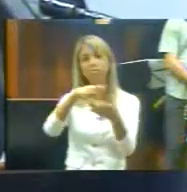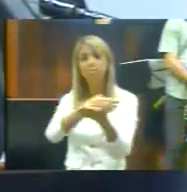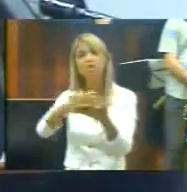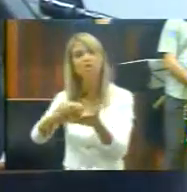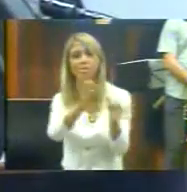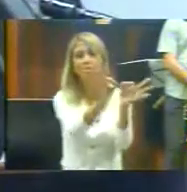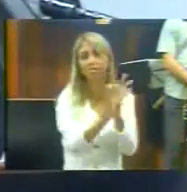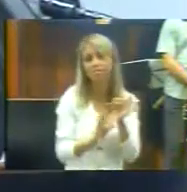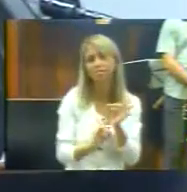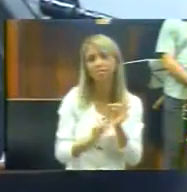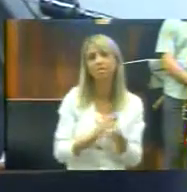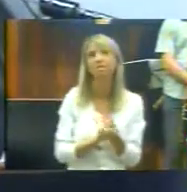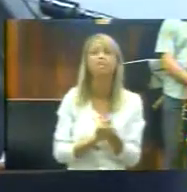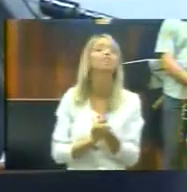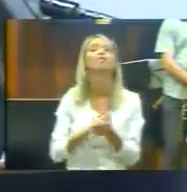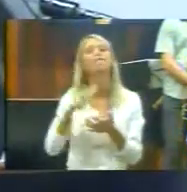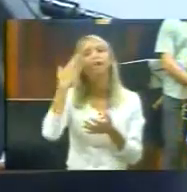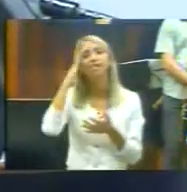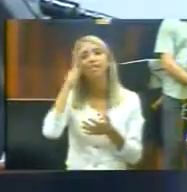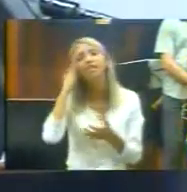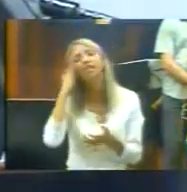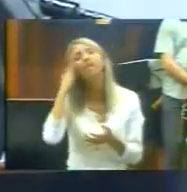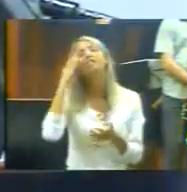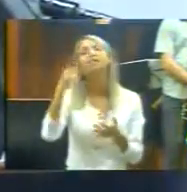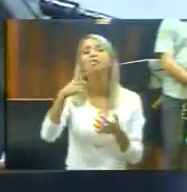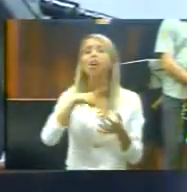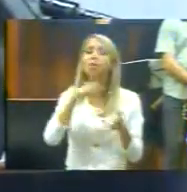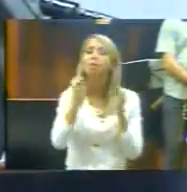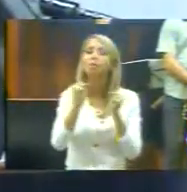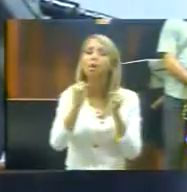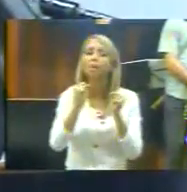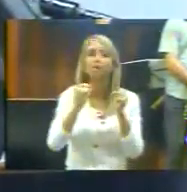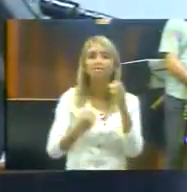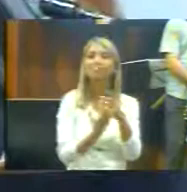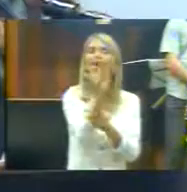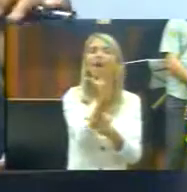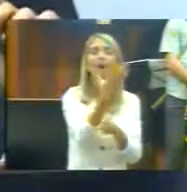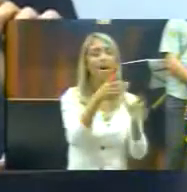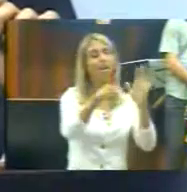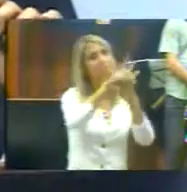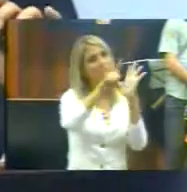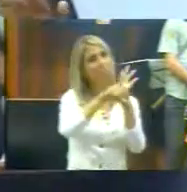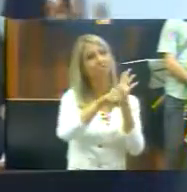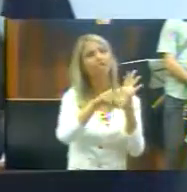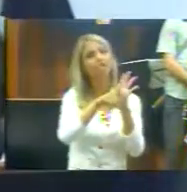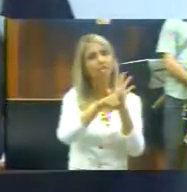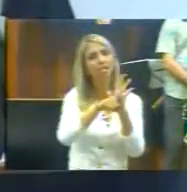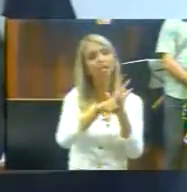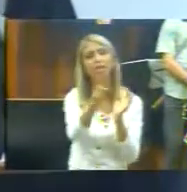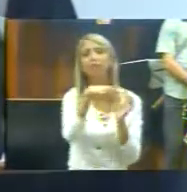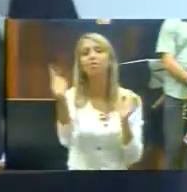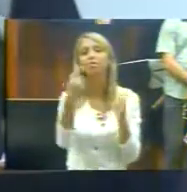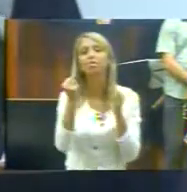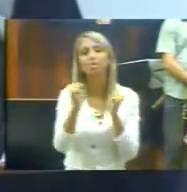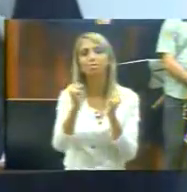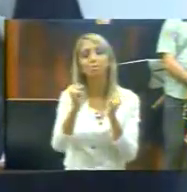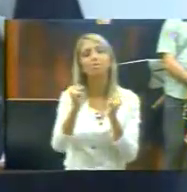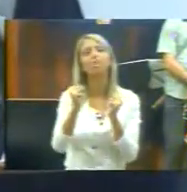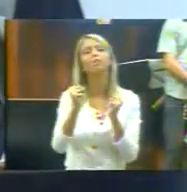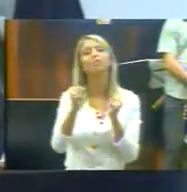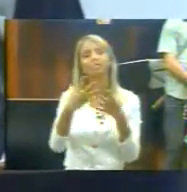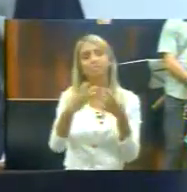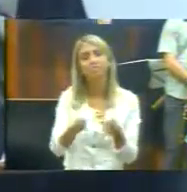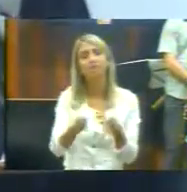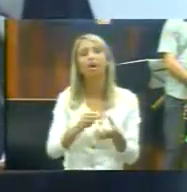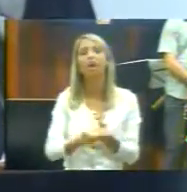iniciativa. Espero criar projetos de leis que possam contribuir para o bem-estar de todos. Eu e meus colegas do